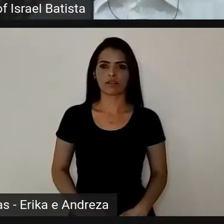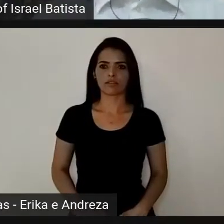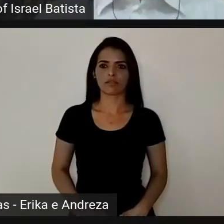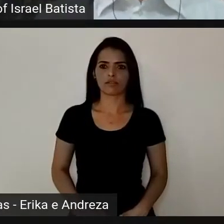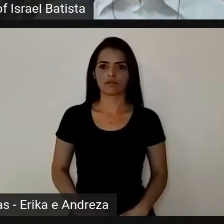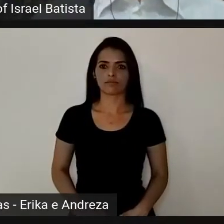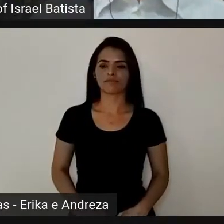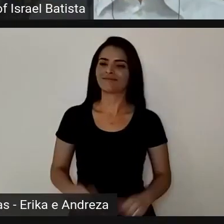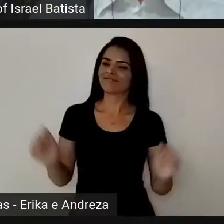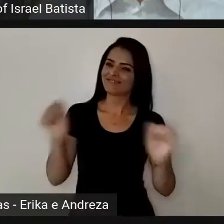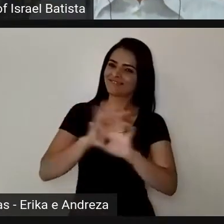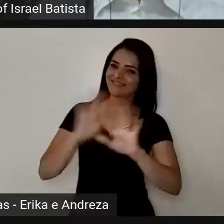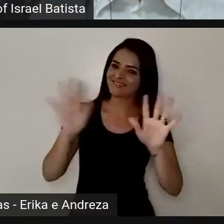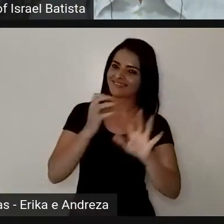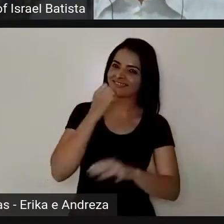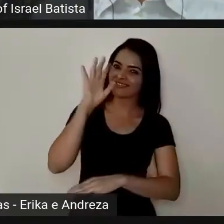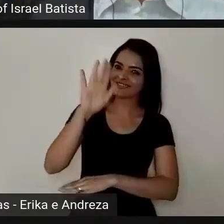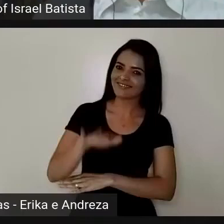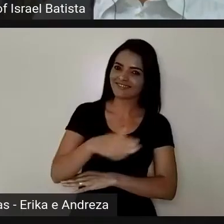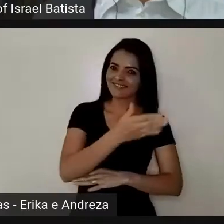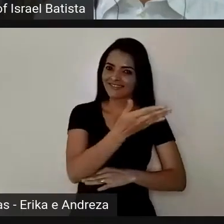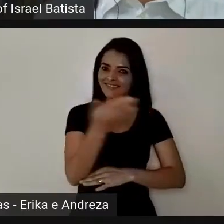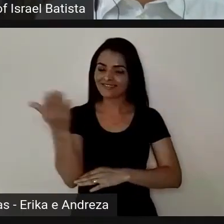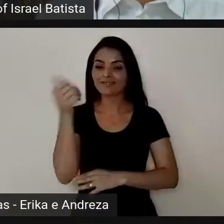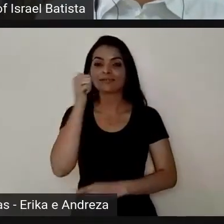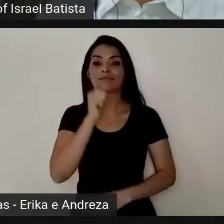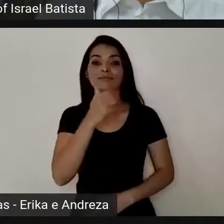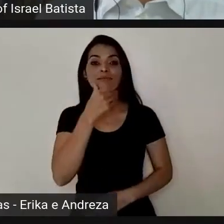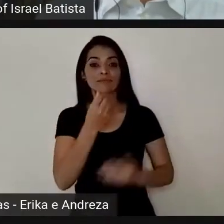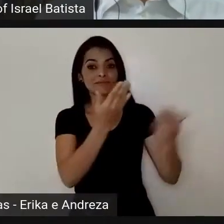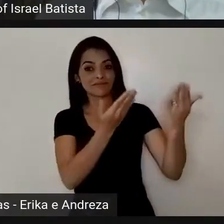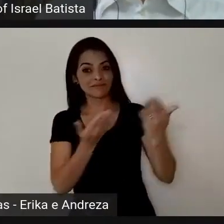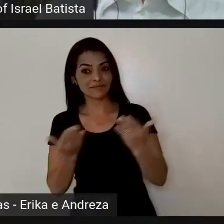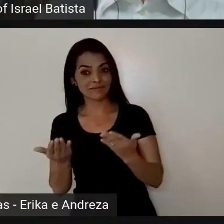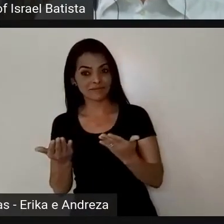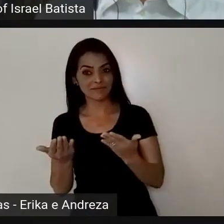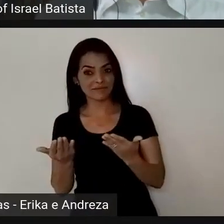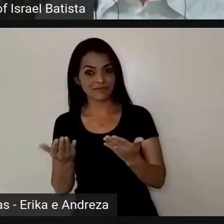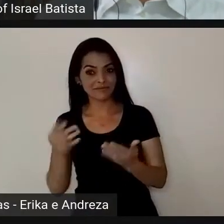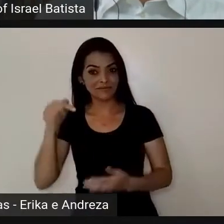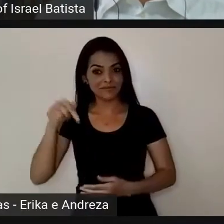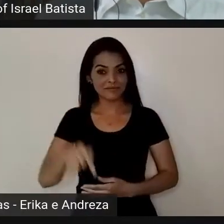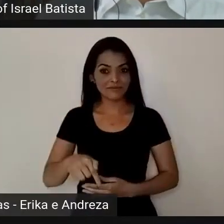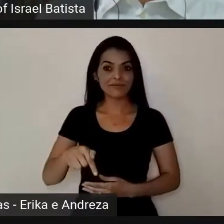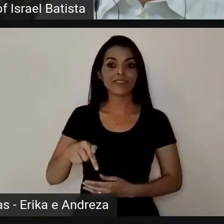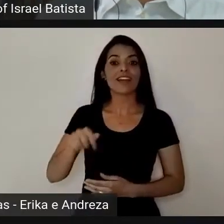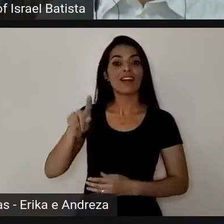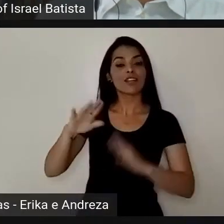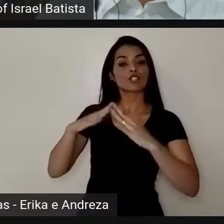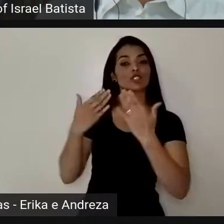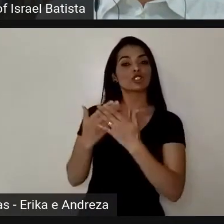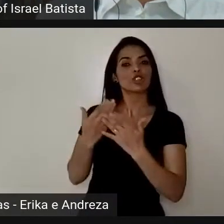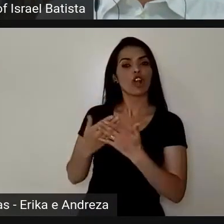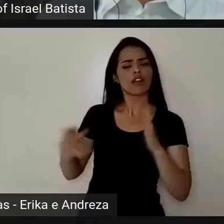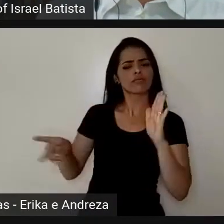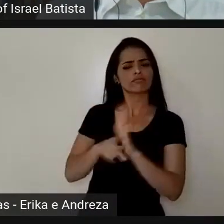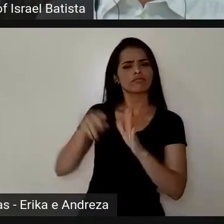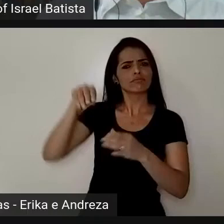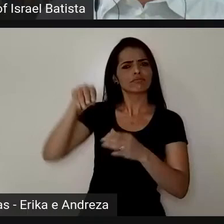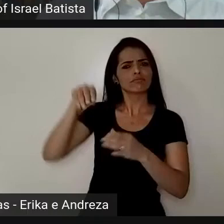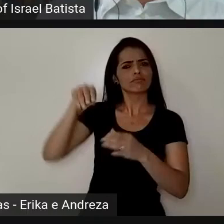Olá, boa tarde, sejam todos e todas muito bem-vindos ao canal do CEFO, a Escola Legislativa da Câmara dos